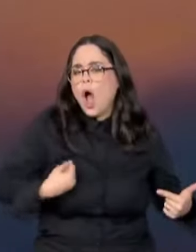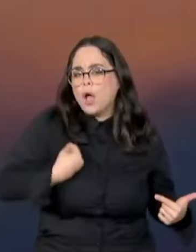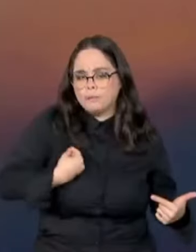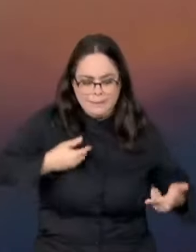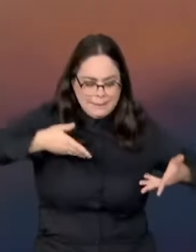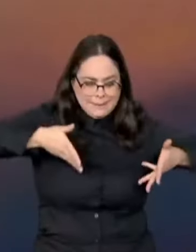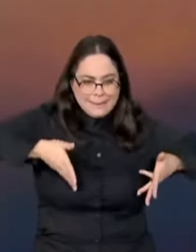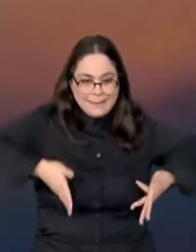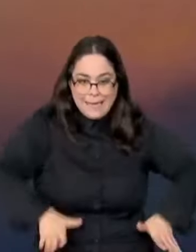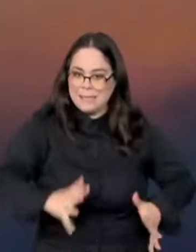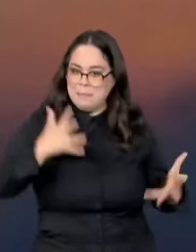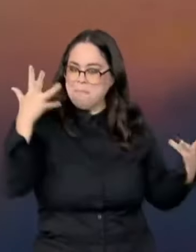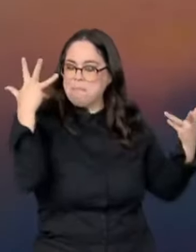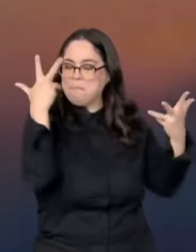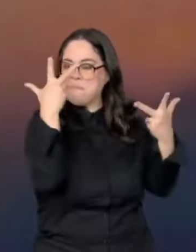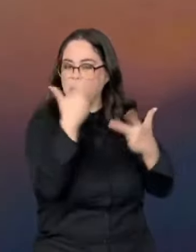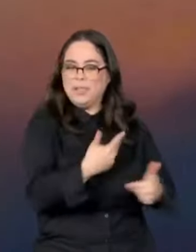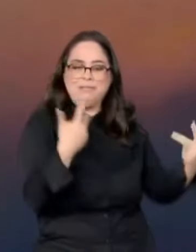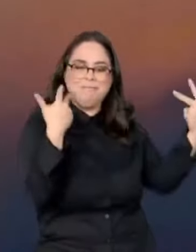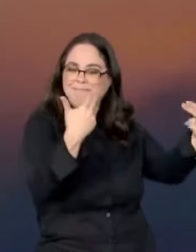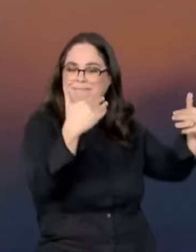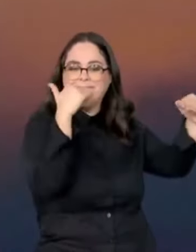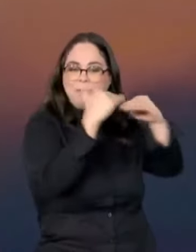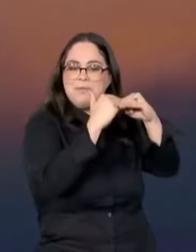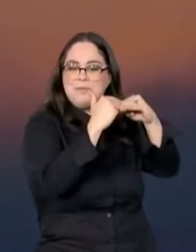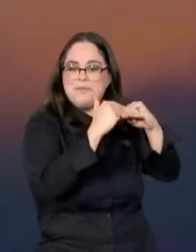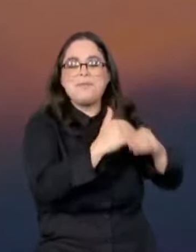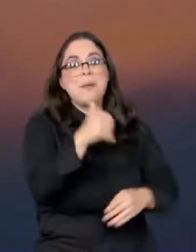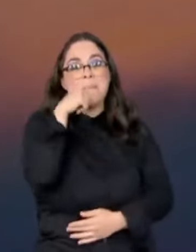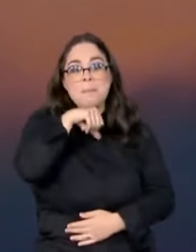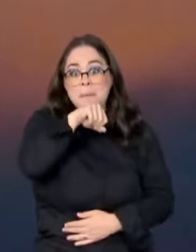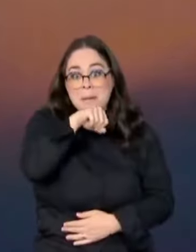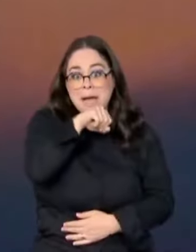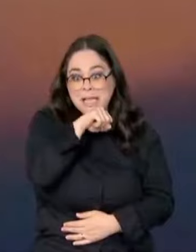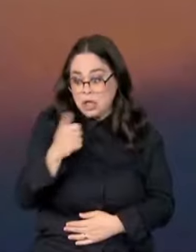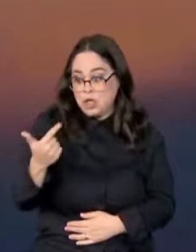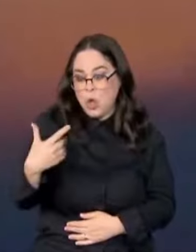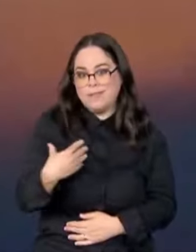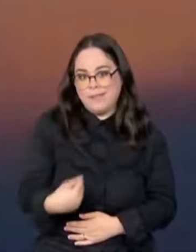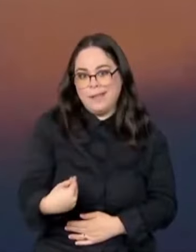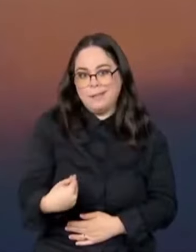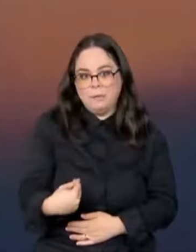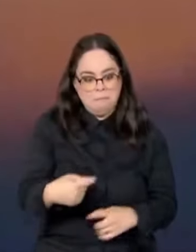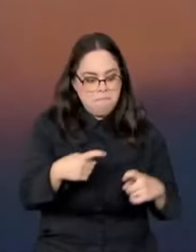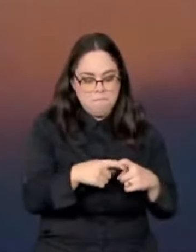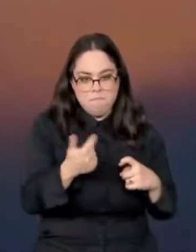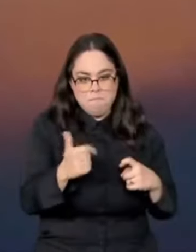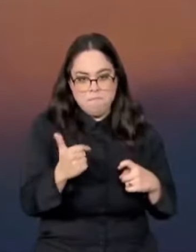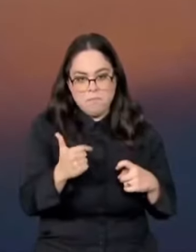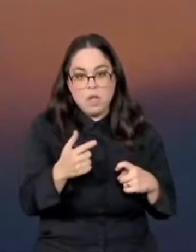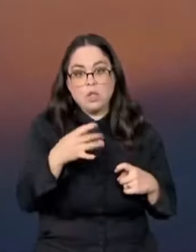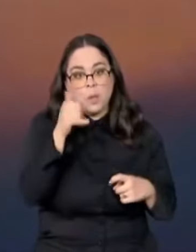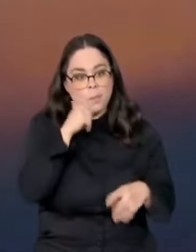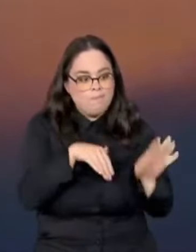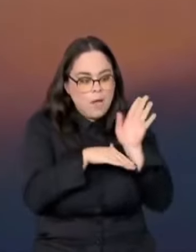nascer, belo como eu sou, de uma mãe que teve 12 filhos, sem médico, só com